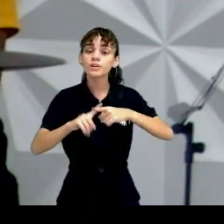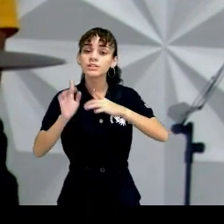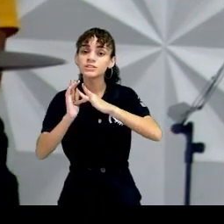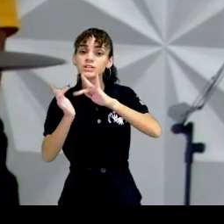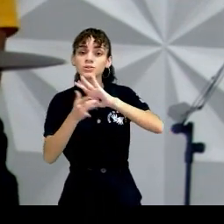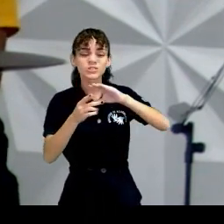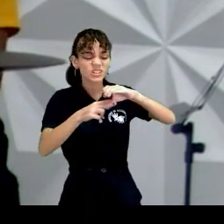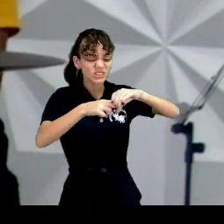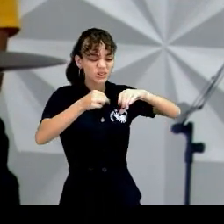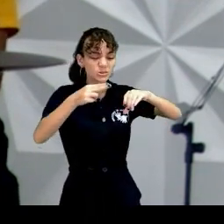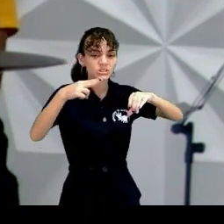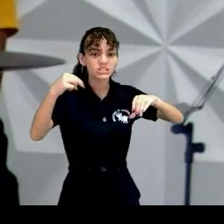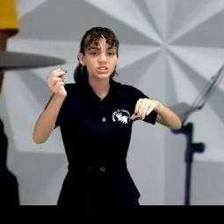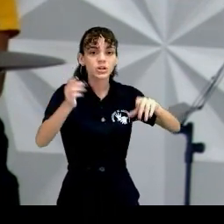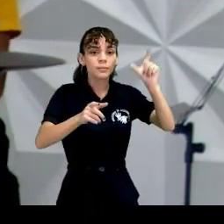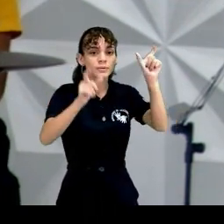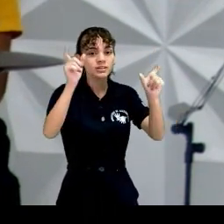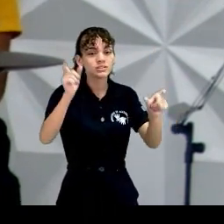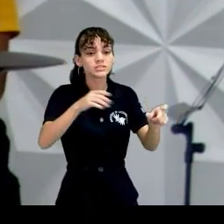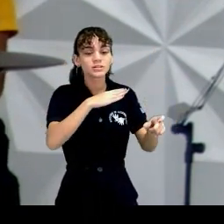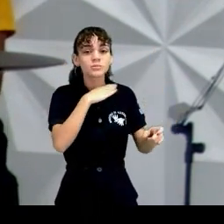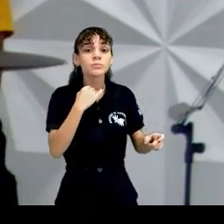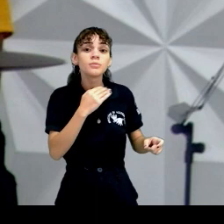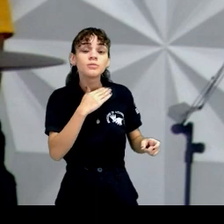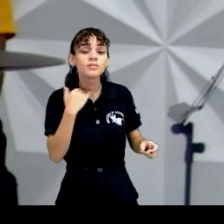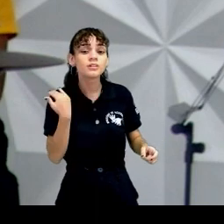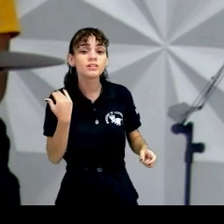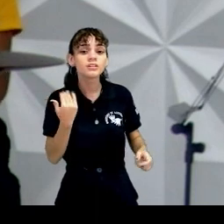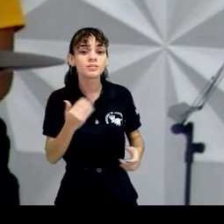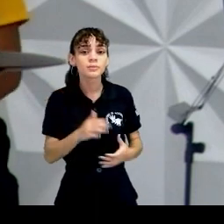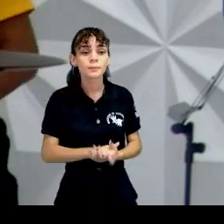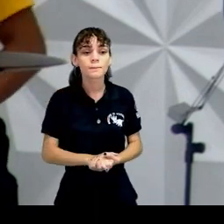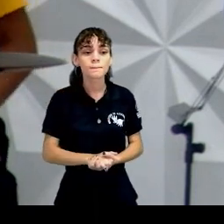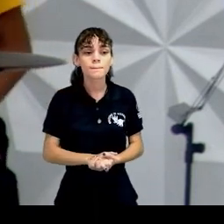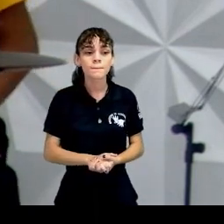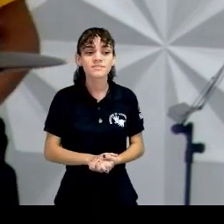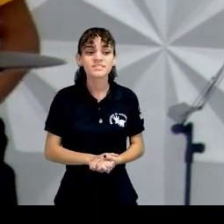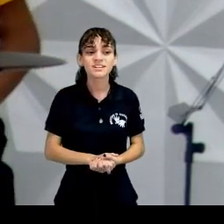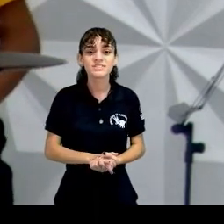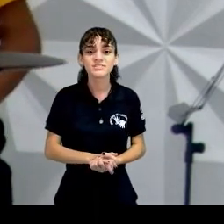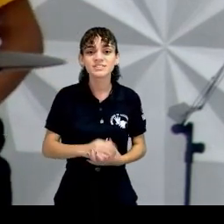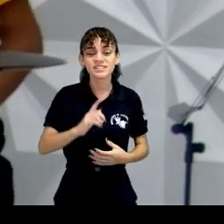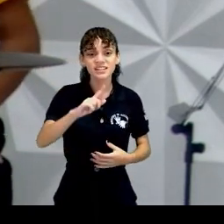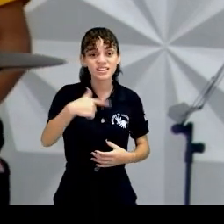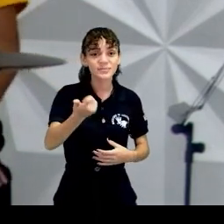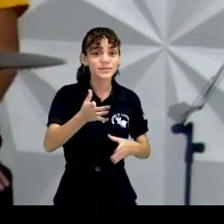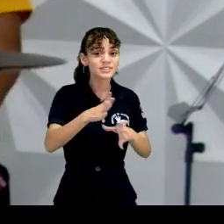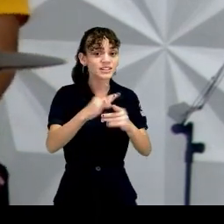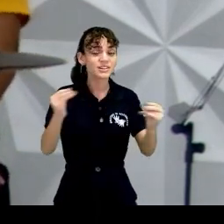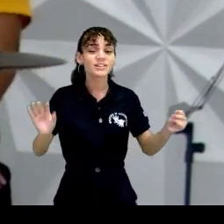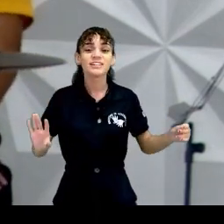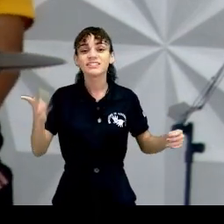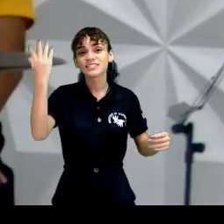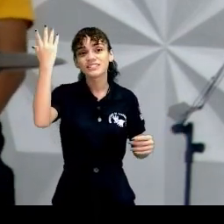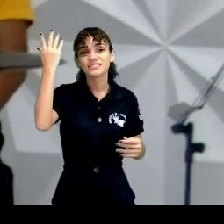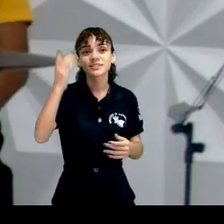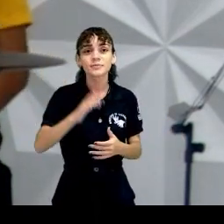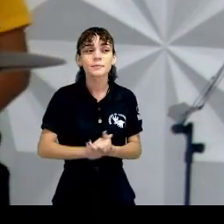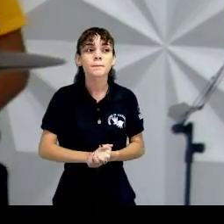que a cura acontecer. Mas aqueles homens acreditam, ainda que nada tivesse